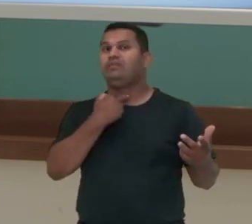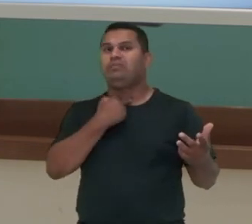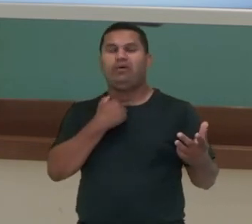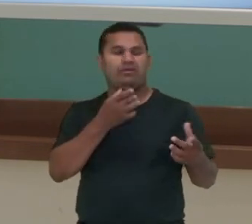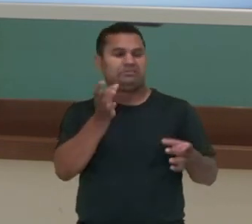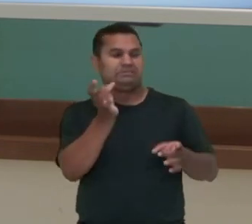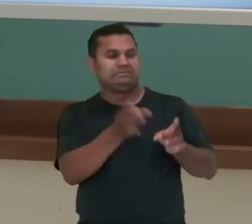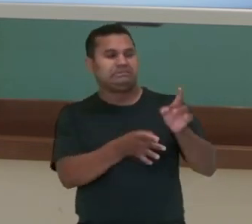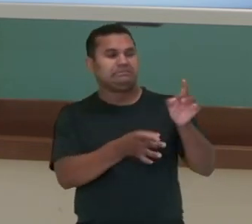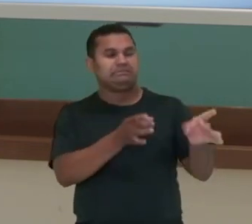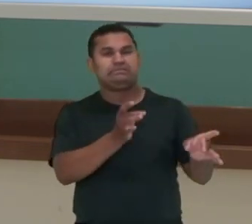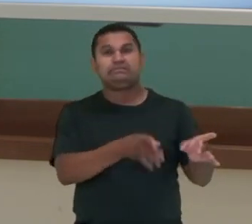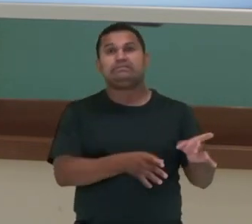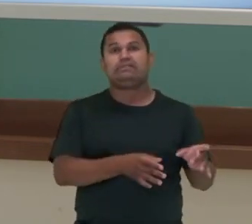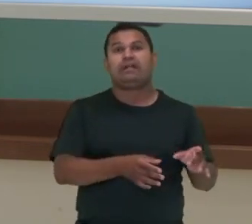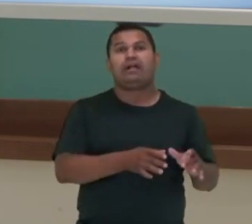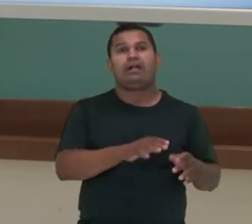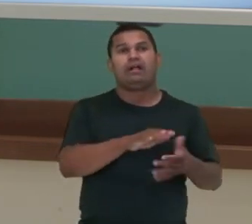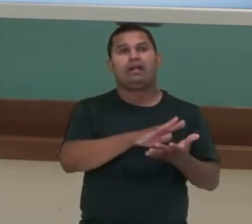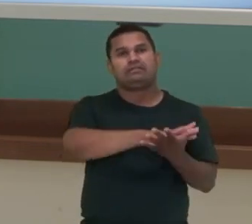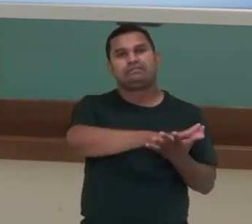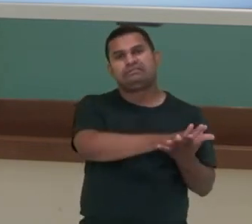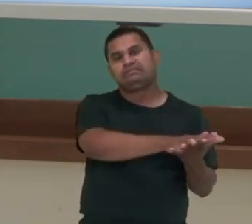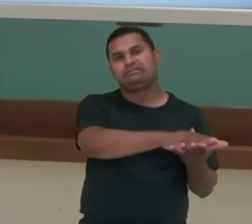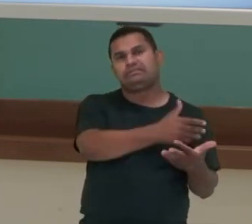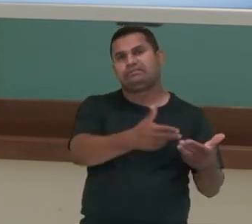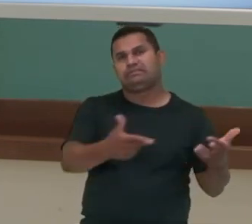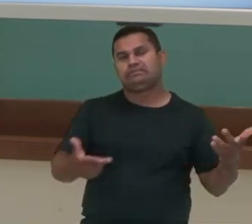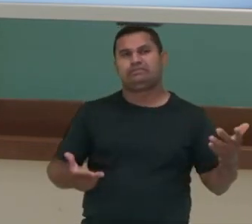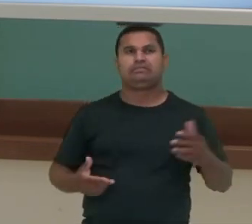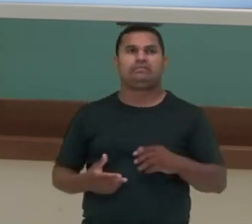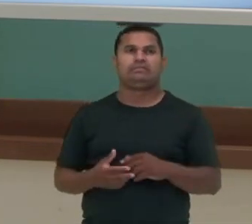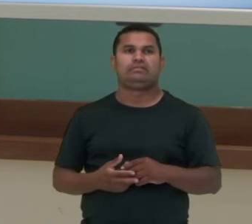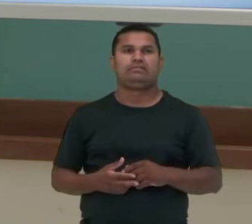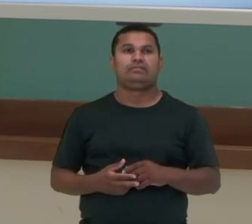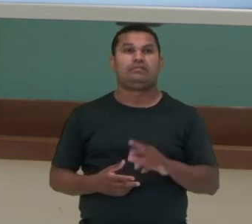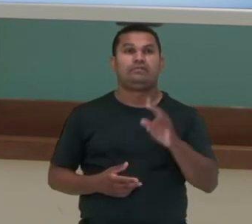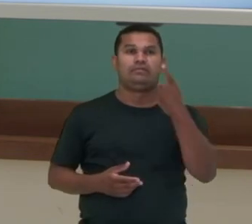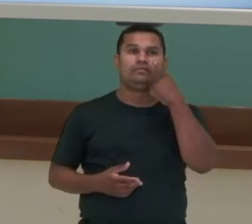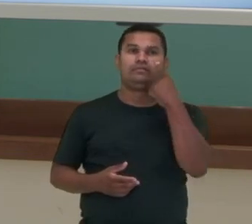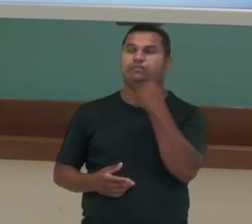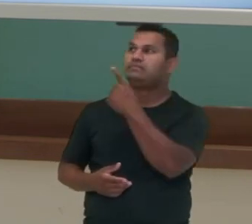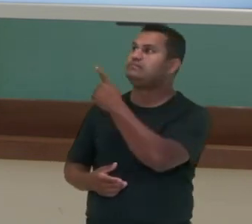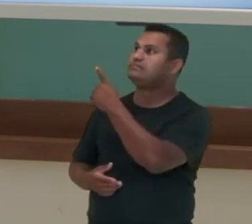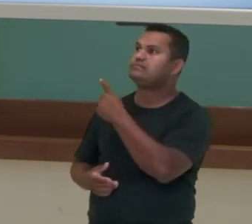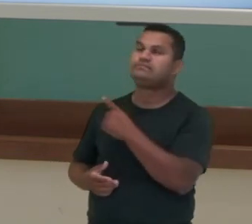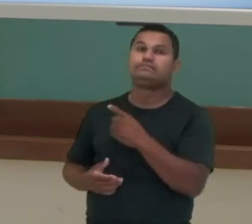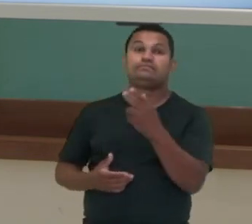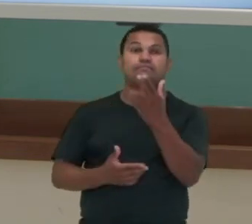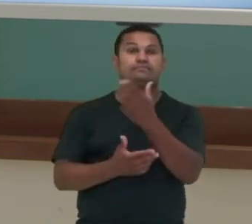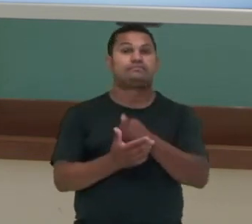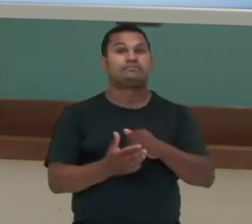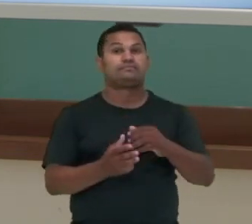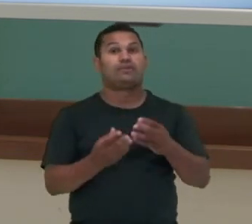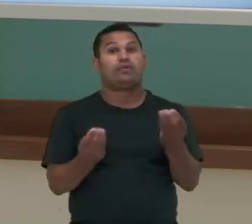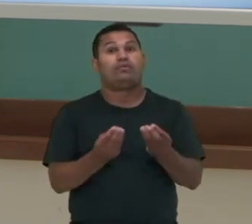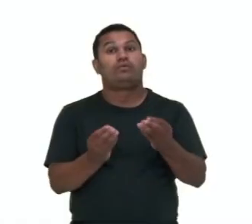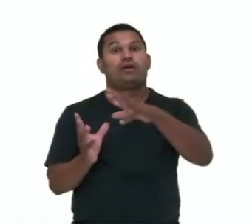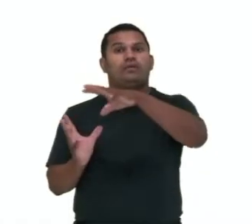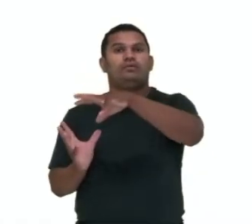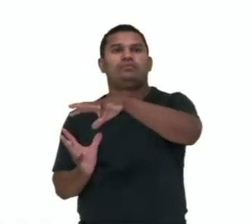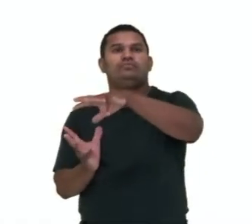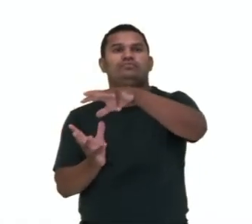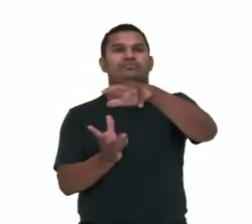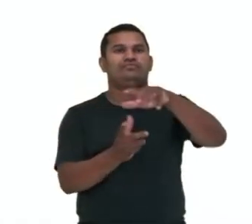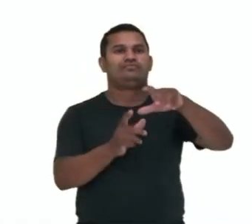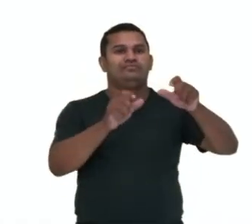são fatores importantes ali. E aqui nós temos o mapa para observar a distribuição de reservas da biosfera mundial.